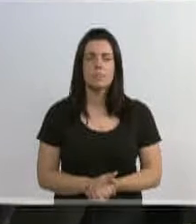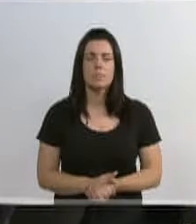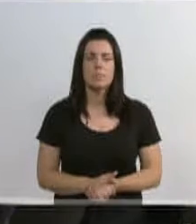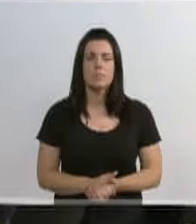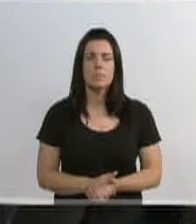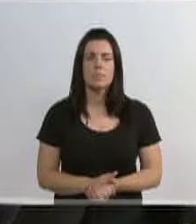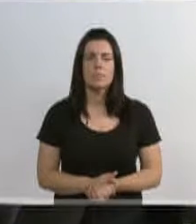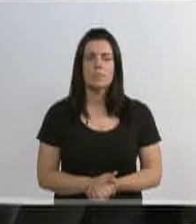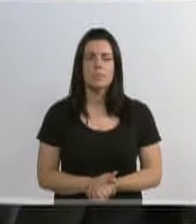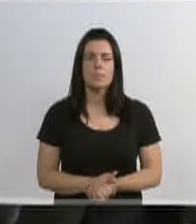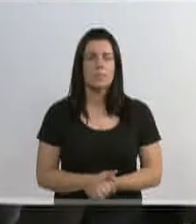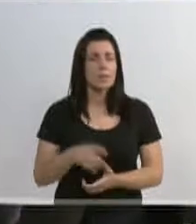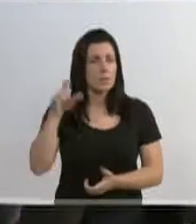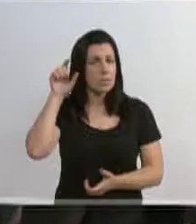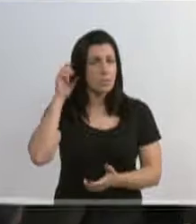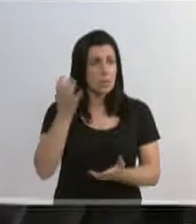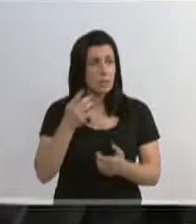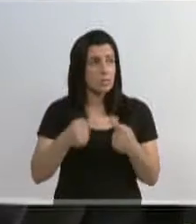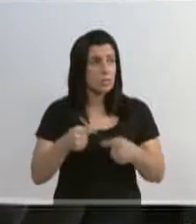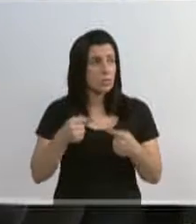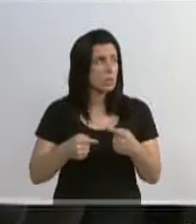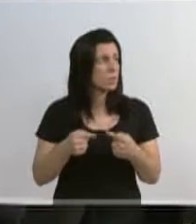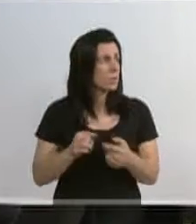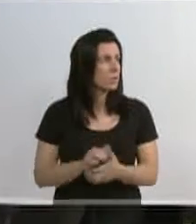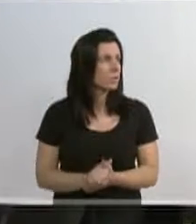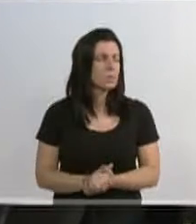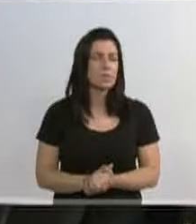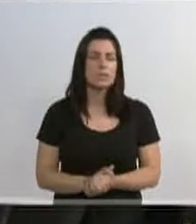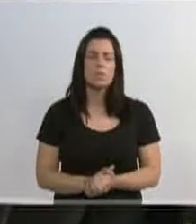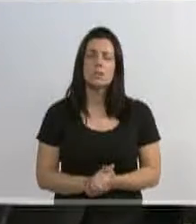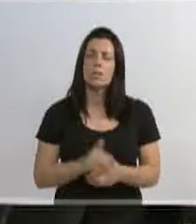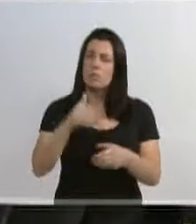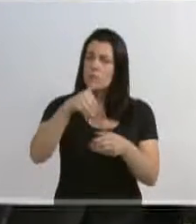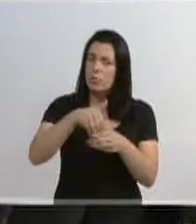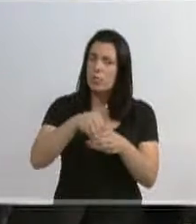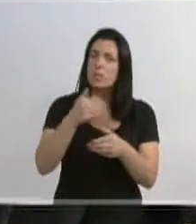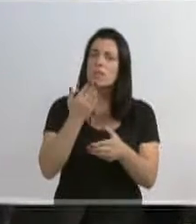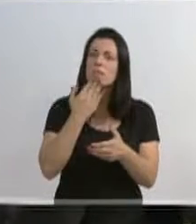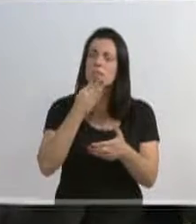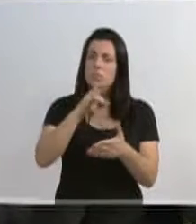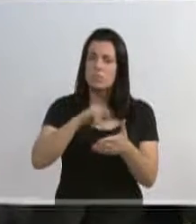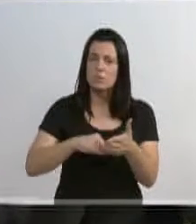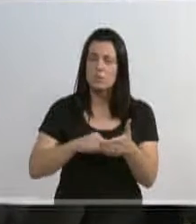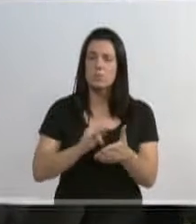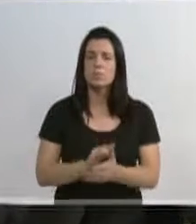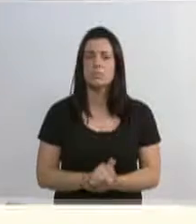Mantal deseja discutir, Mantal? Não, então, em votação, requerimento.